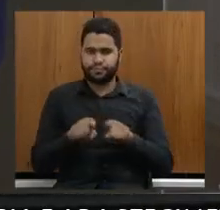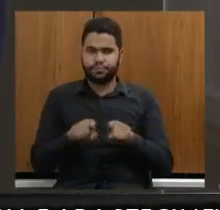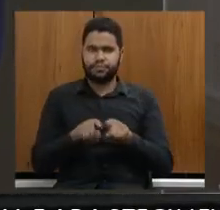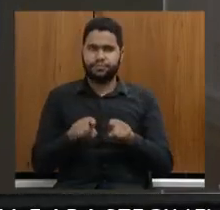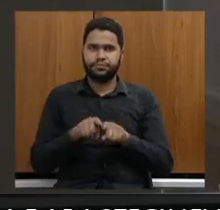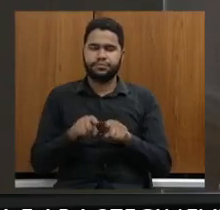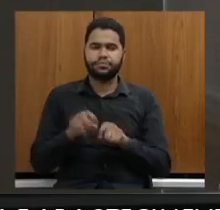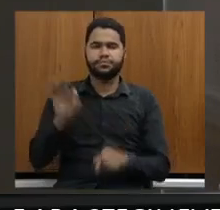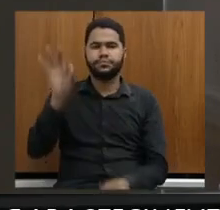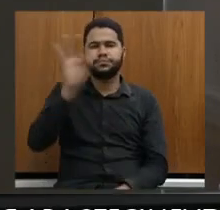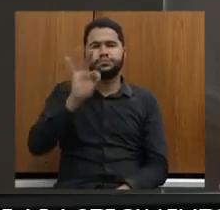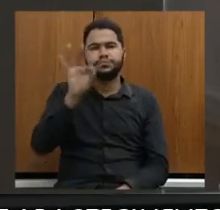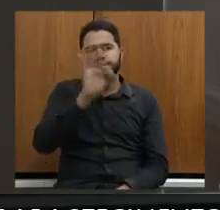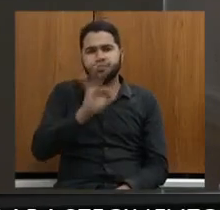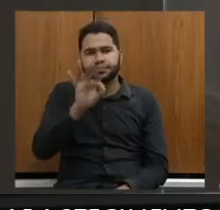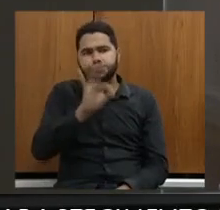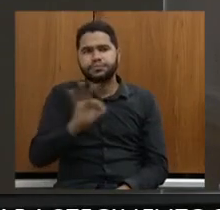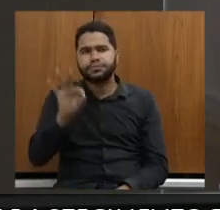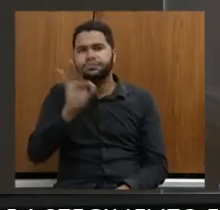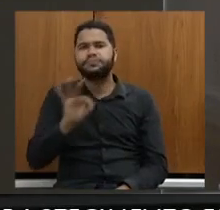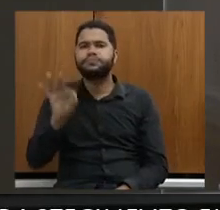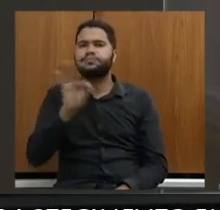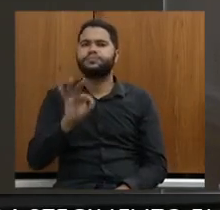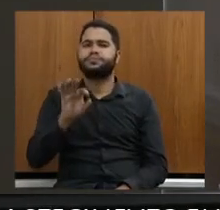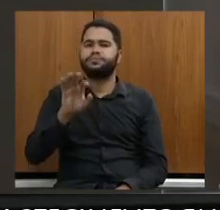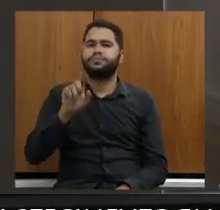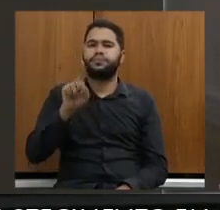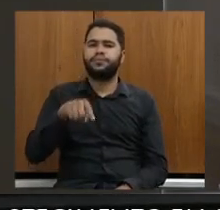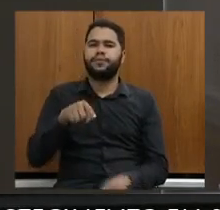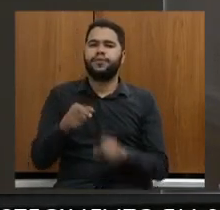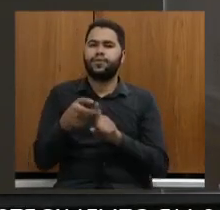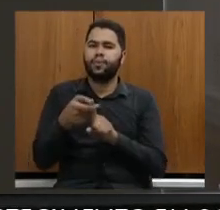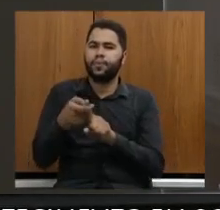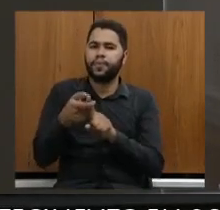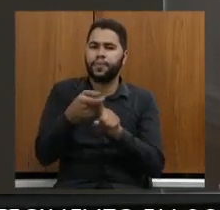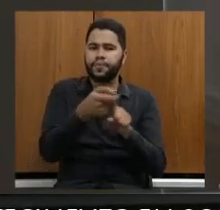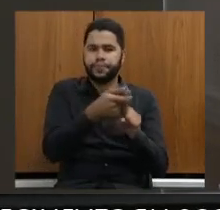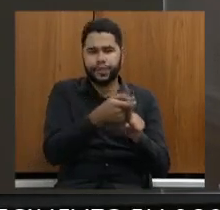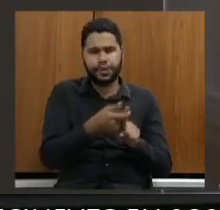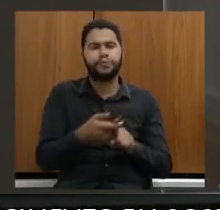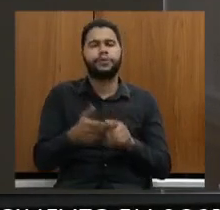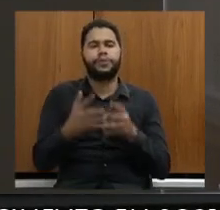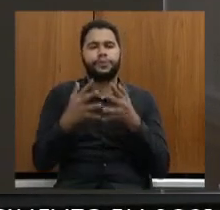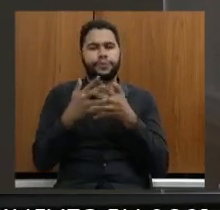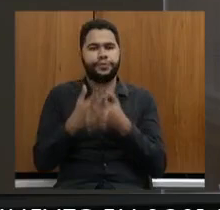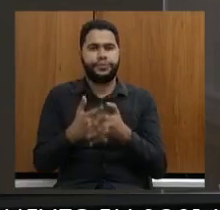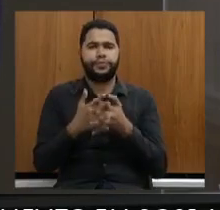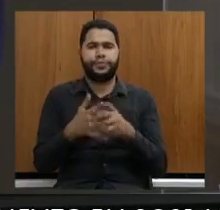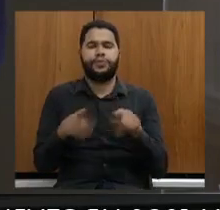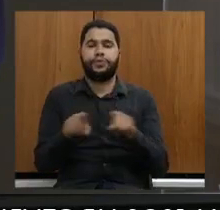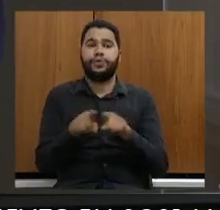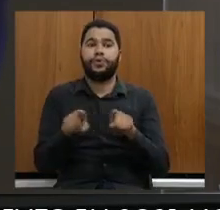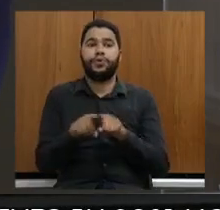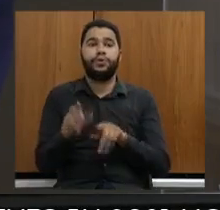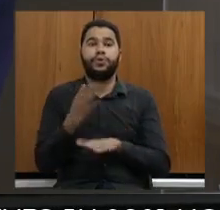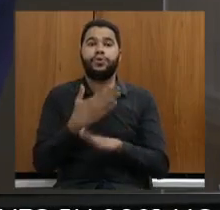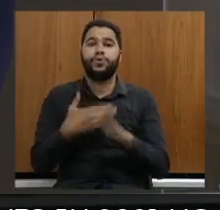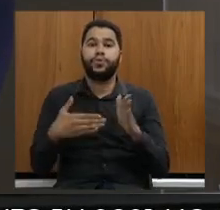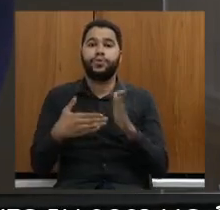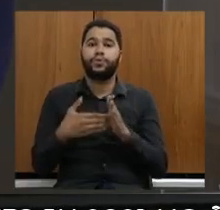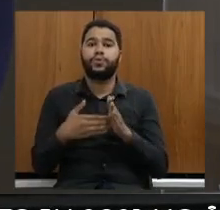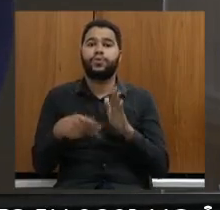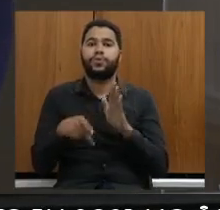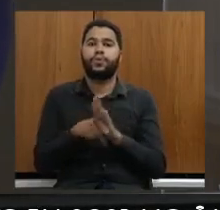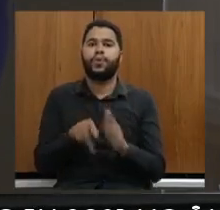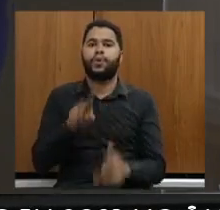música da do frio da espiga naquelas e que é complicado também tudo à base de